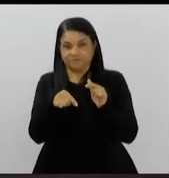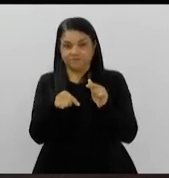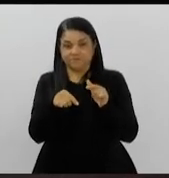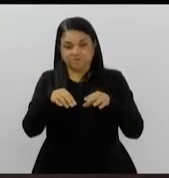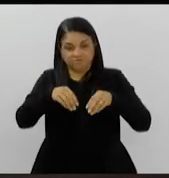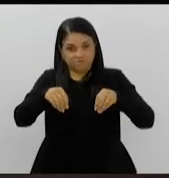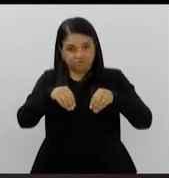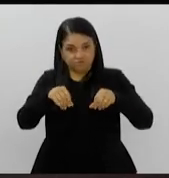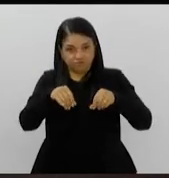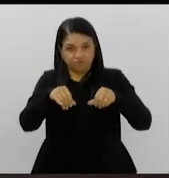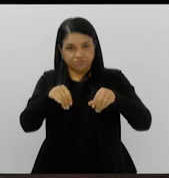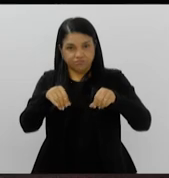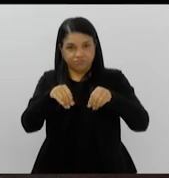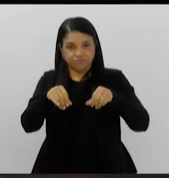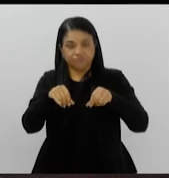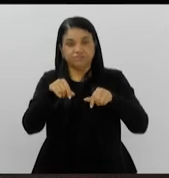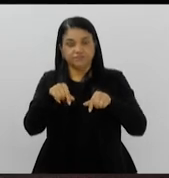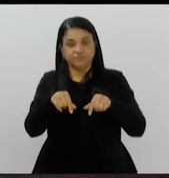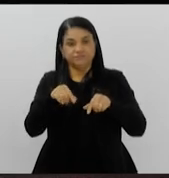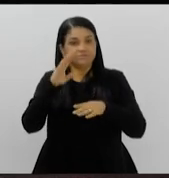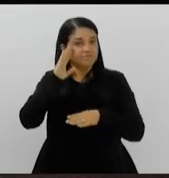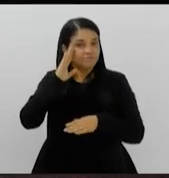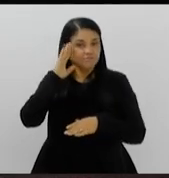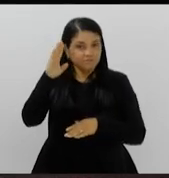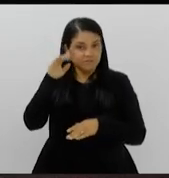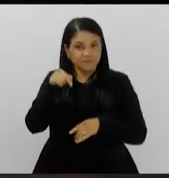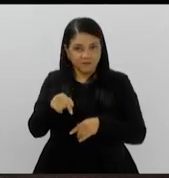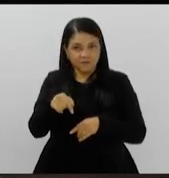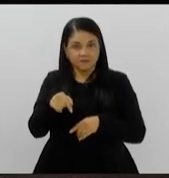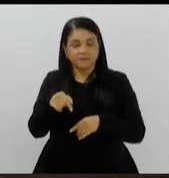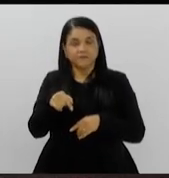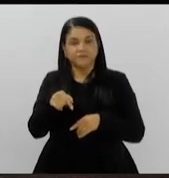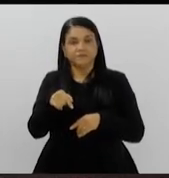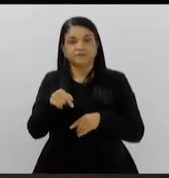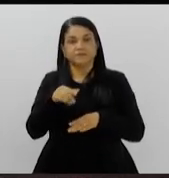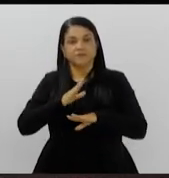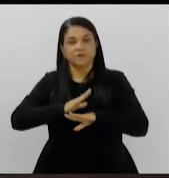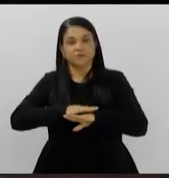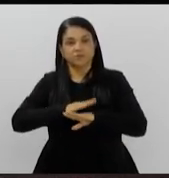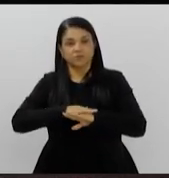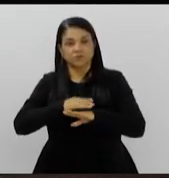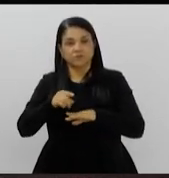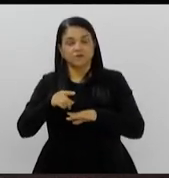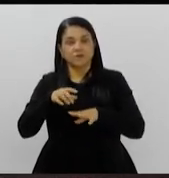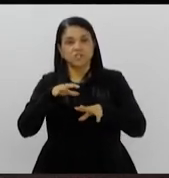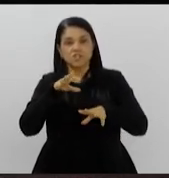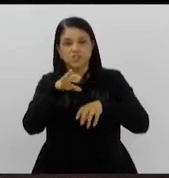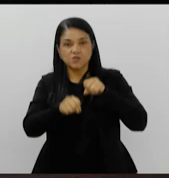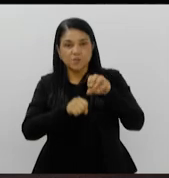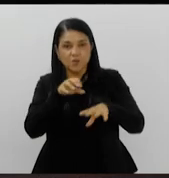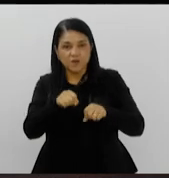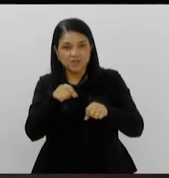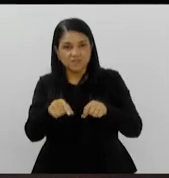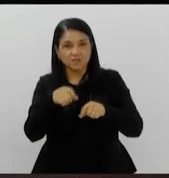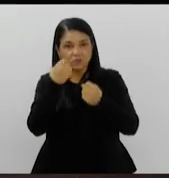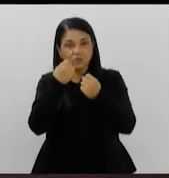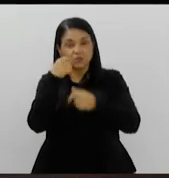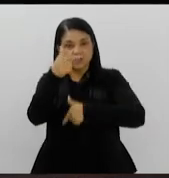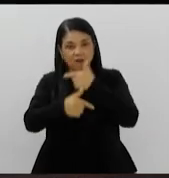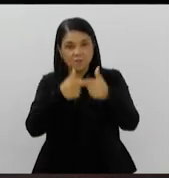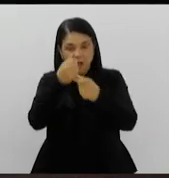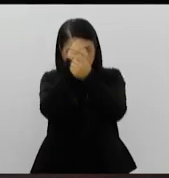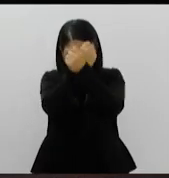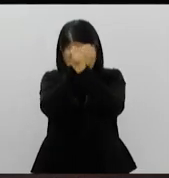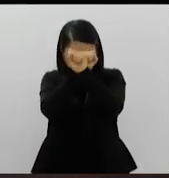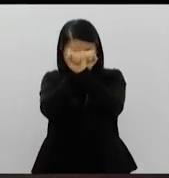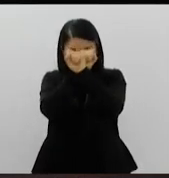áreas, principalmente pelos motivos devido à exploração do trabalho análogo à escravidão,